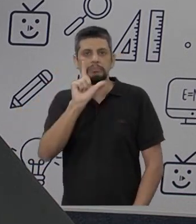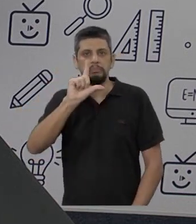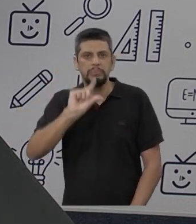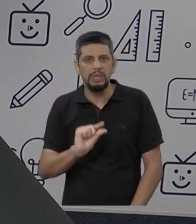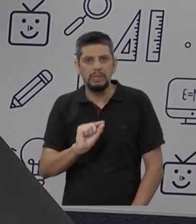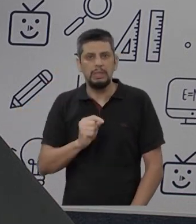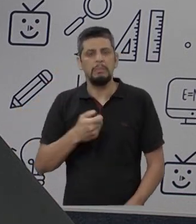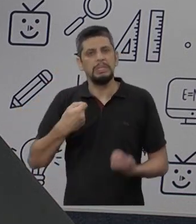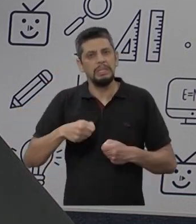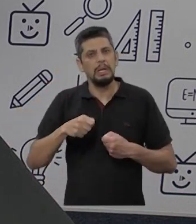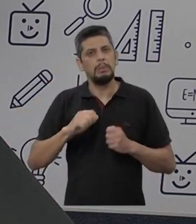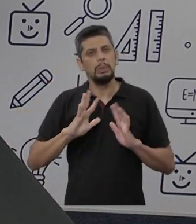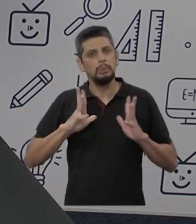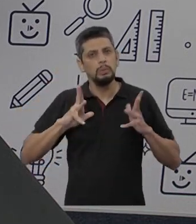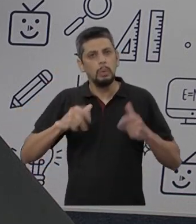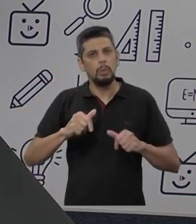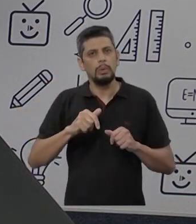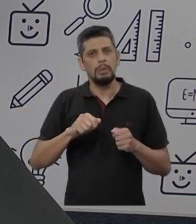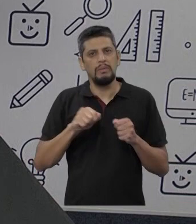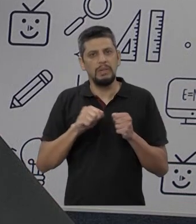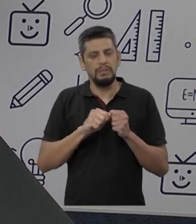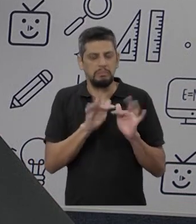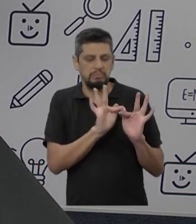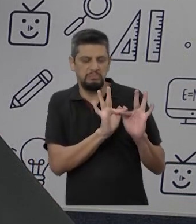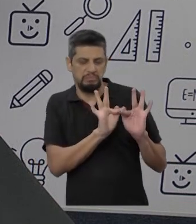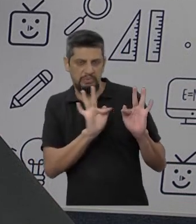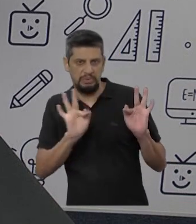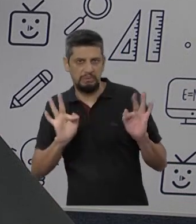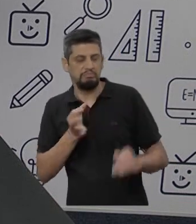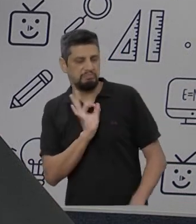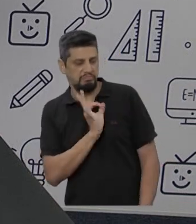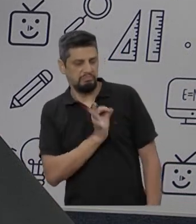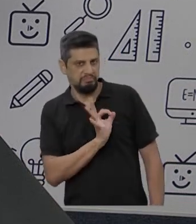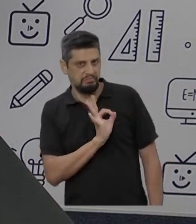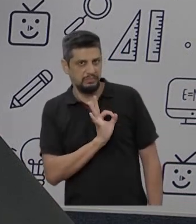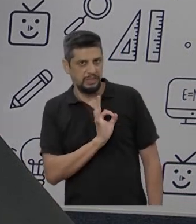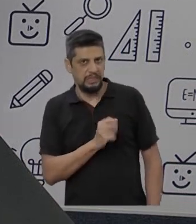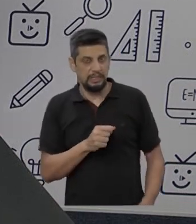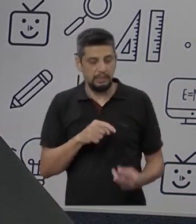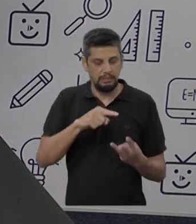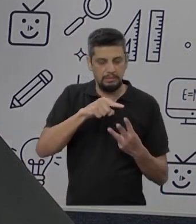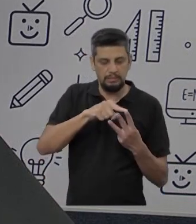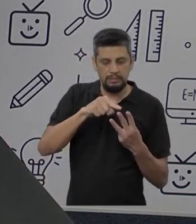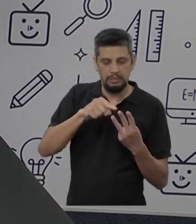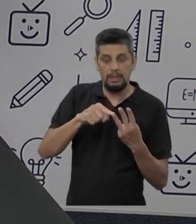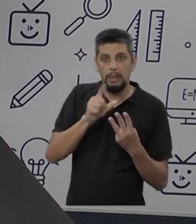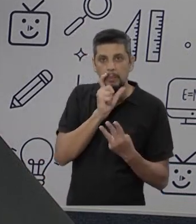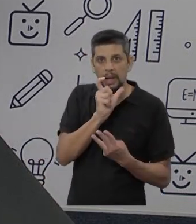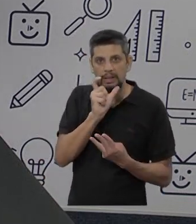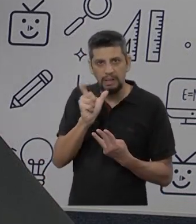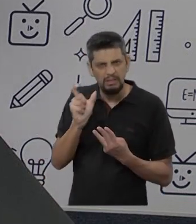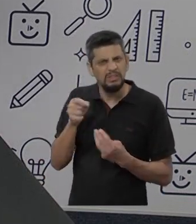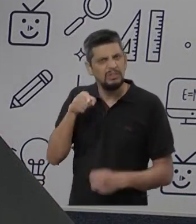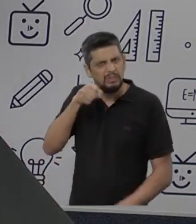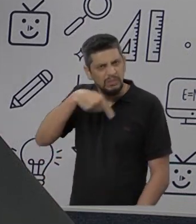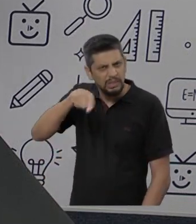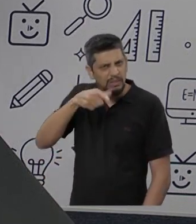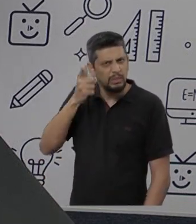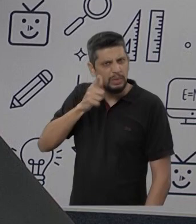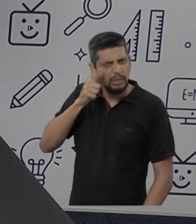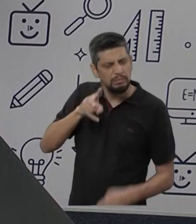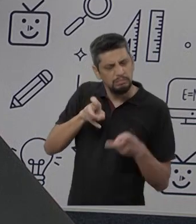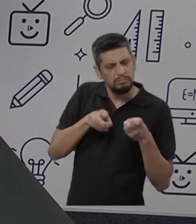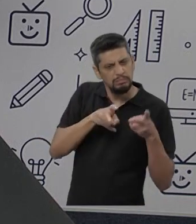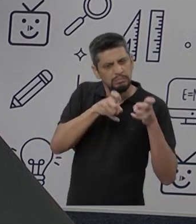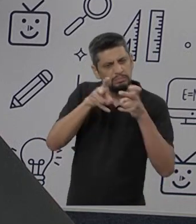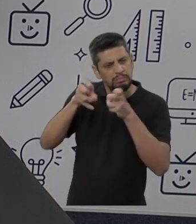menores. Nós precisamos de todas elas para compor uma frase, né? Isso mesmo. Dessas três palavras, vocês conseguem